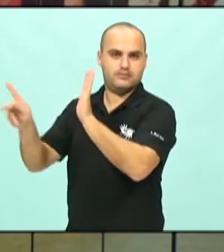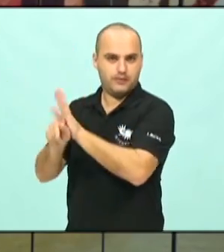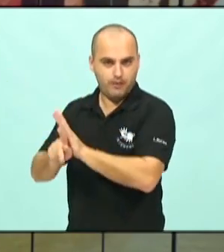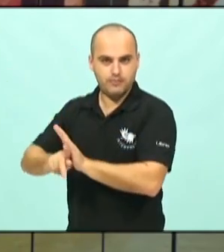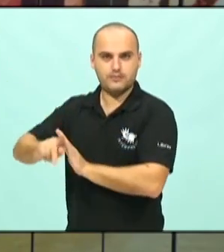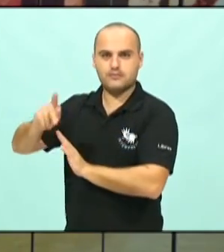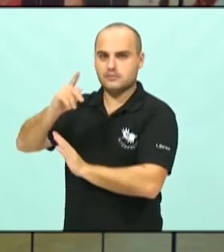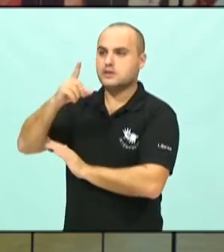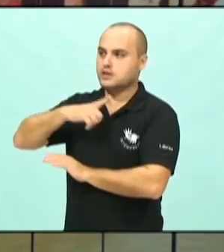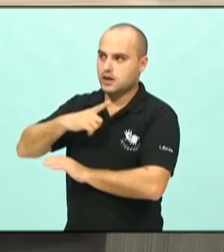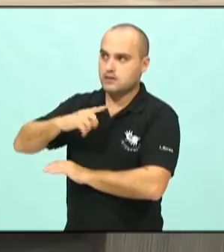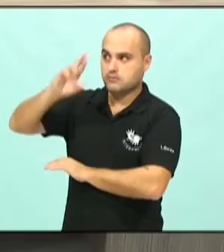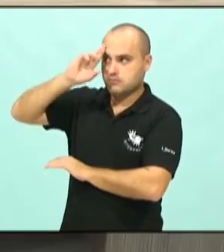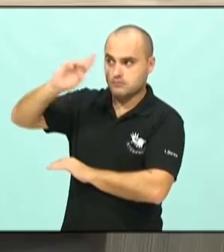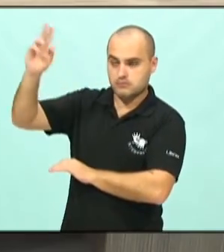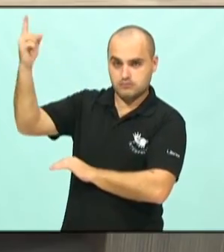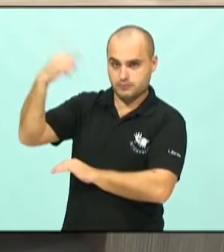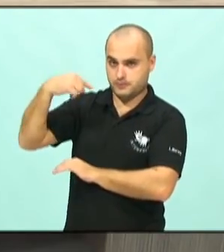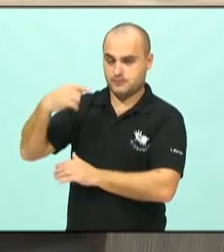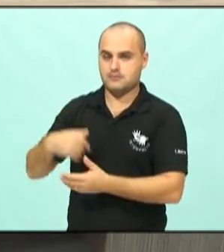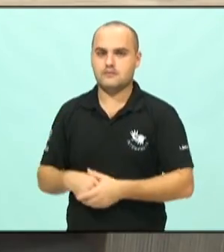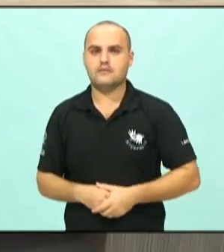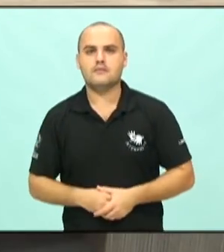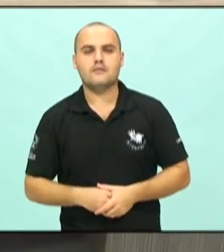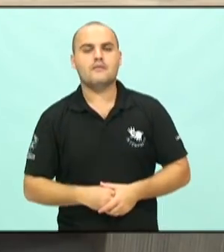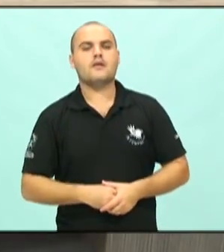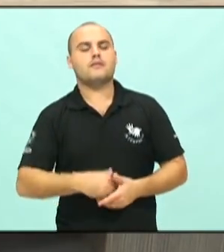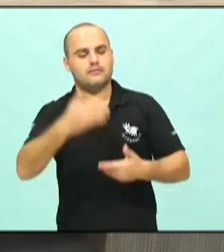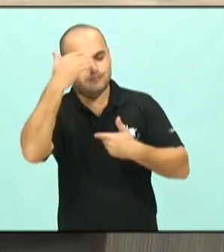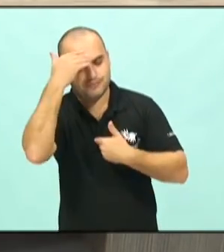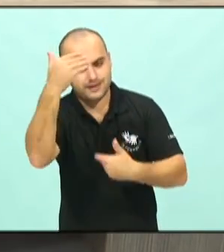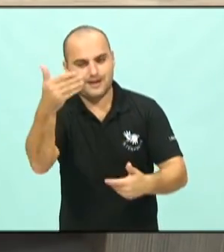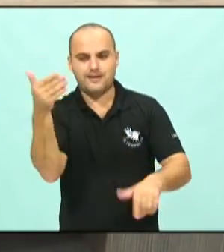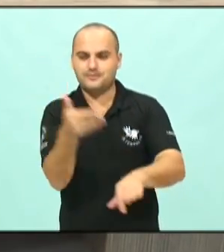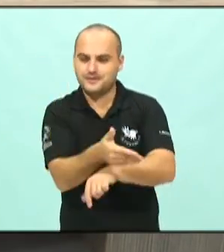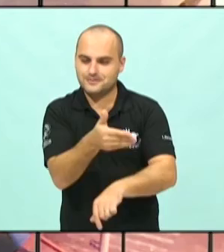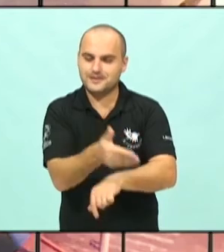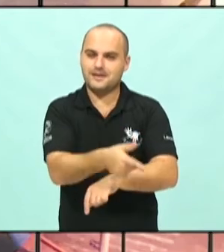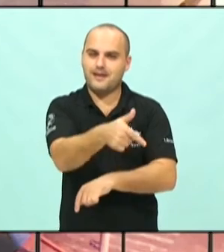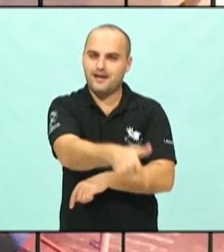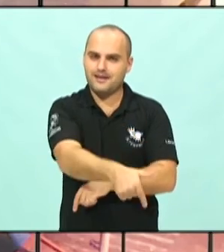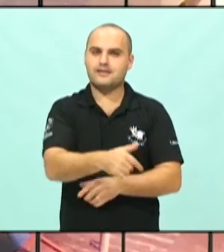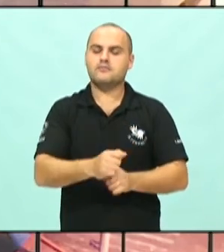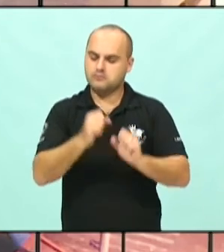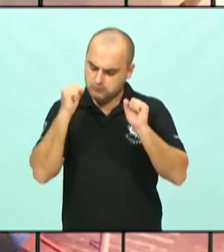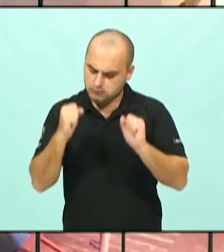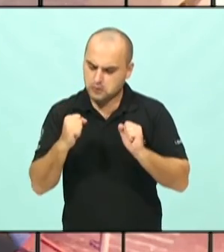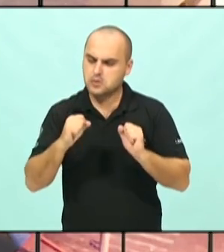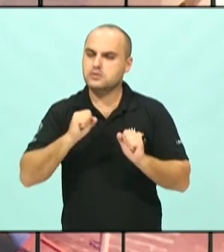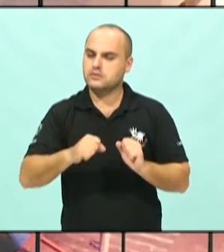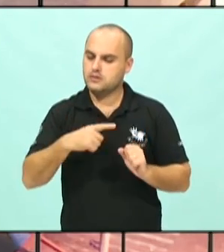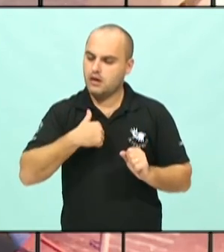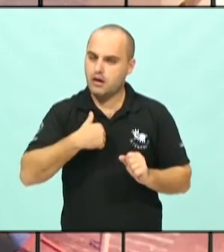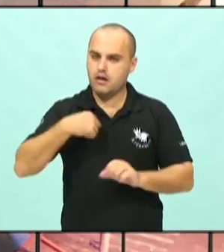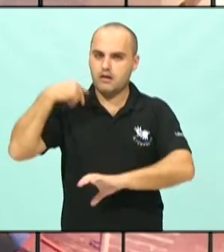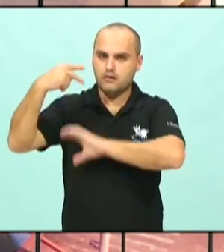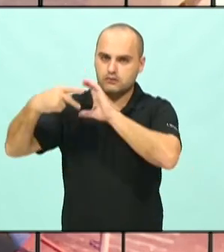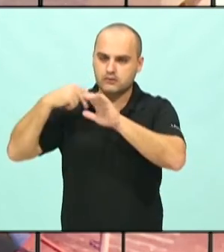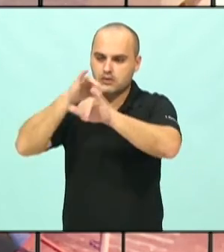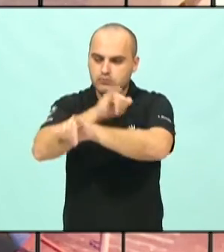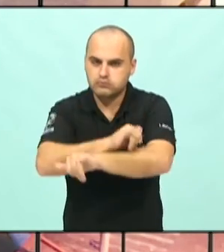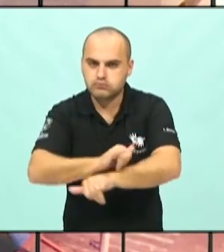amparo legal para poder executar. Paulo, muito obrigado pela participação aqui no programa. Conte conosco para divulgarmos